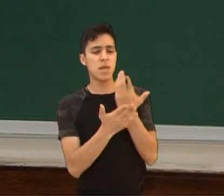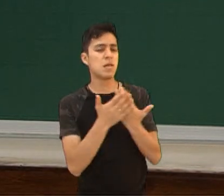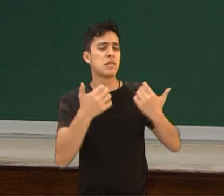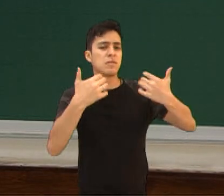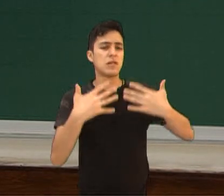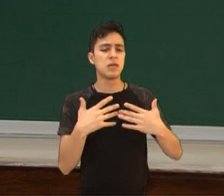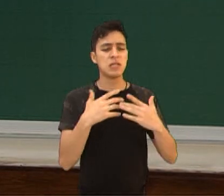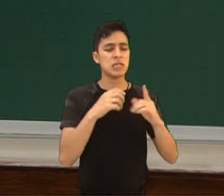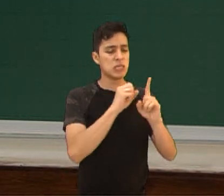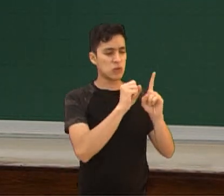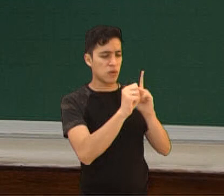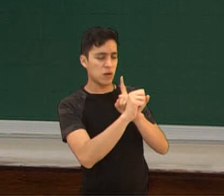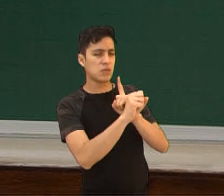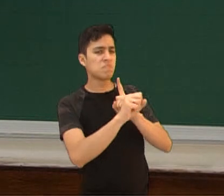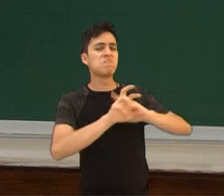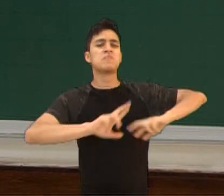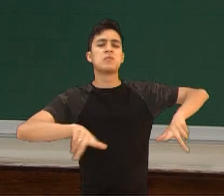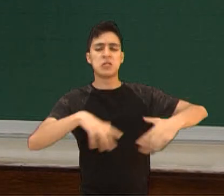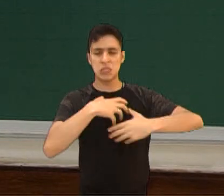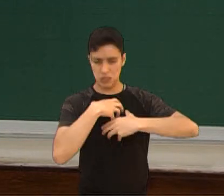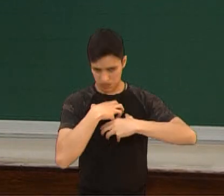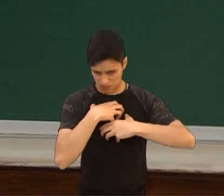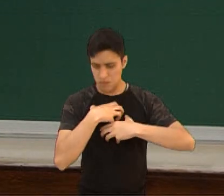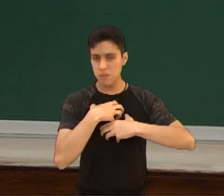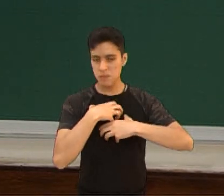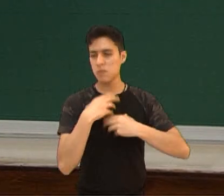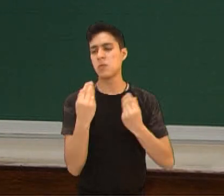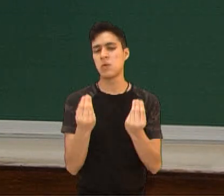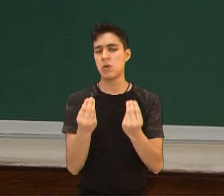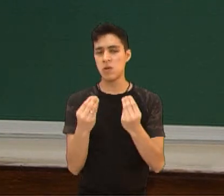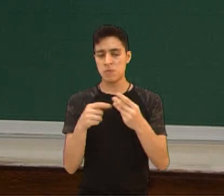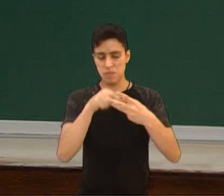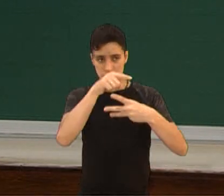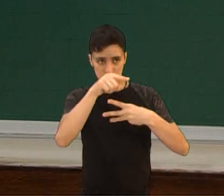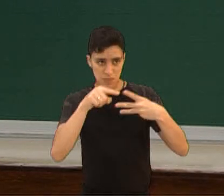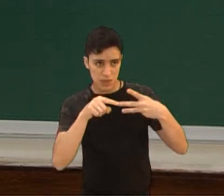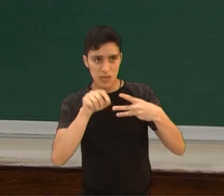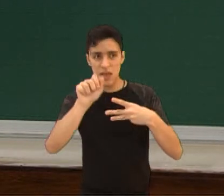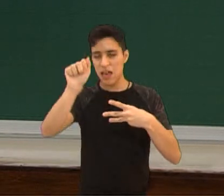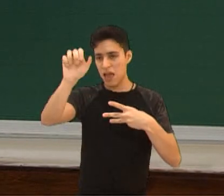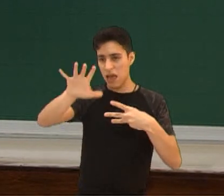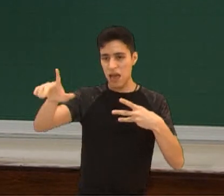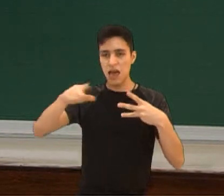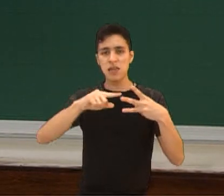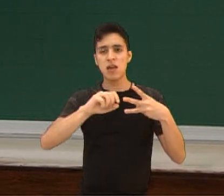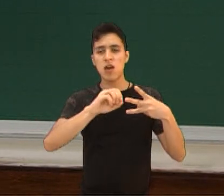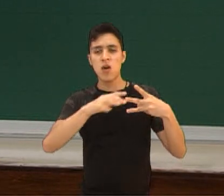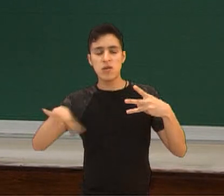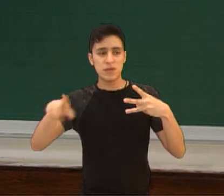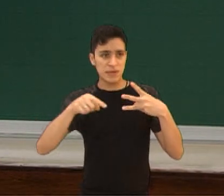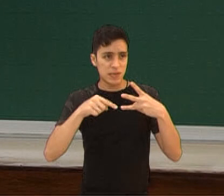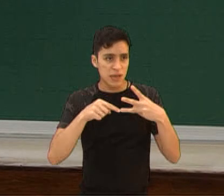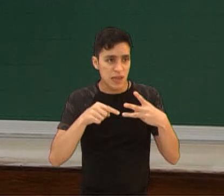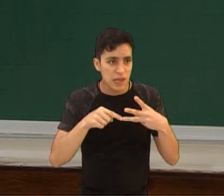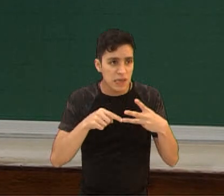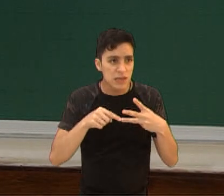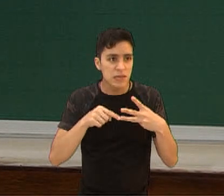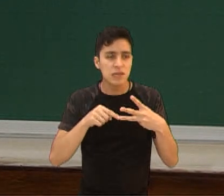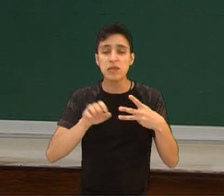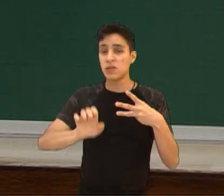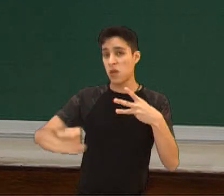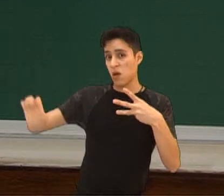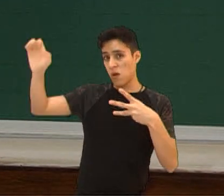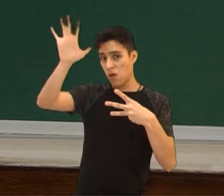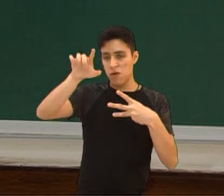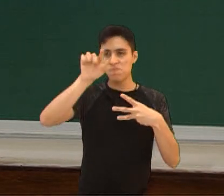Desses 3 continentes também, Ásia, Europa e Oceania. A formação socioespacial, que depende da história, da situação atual